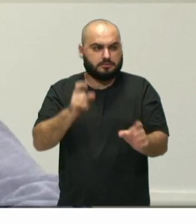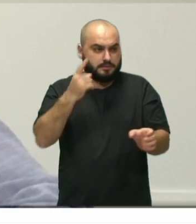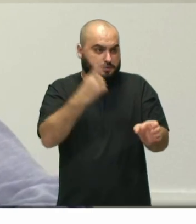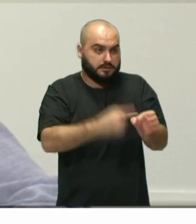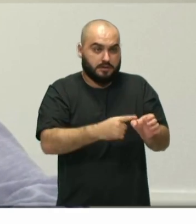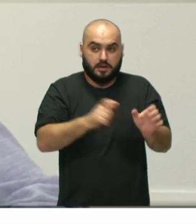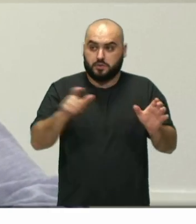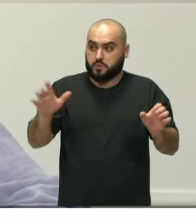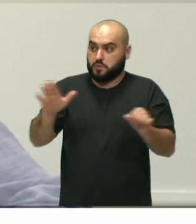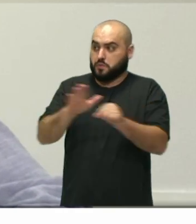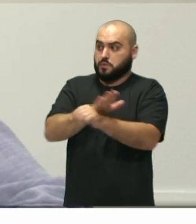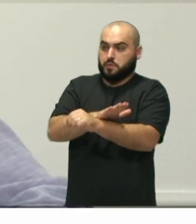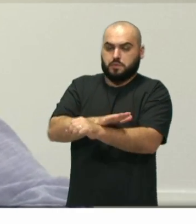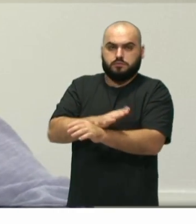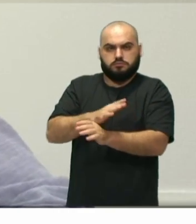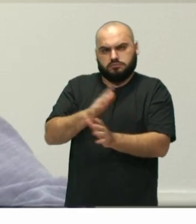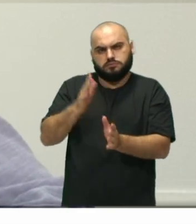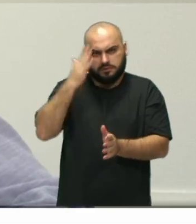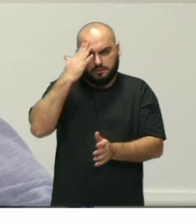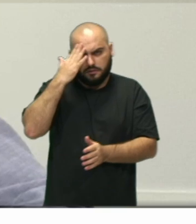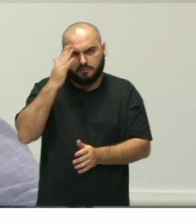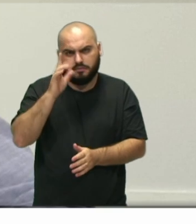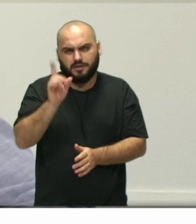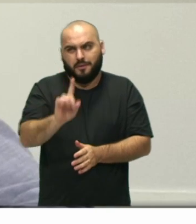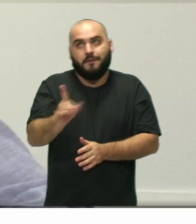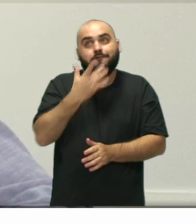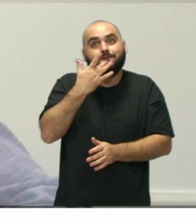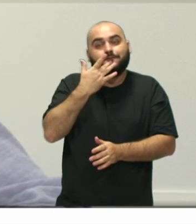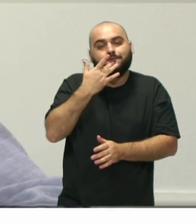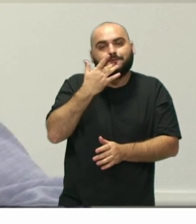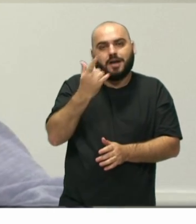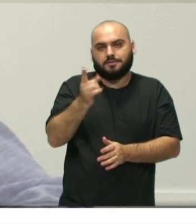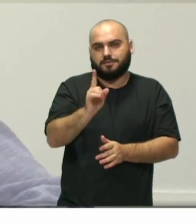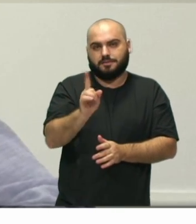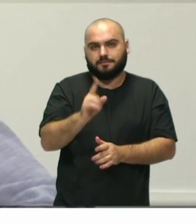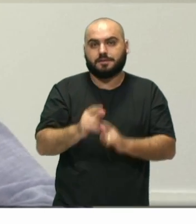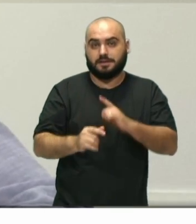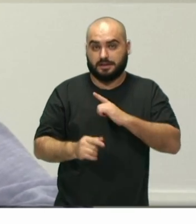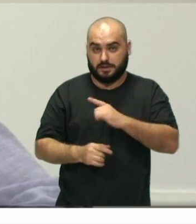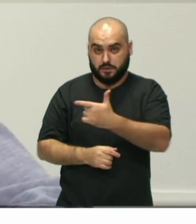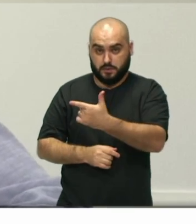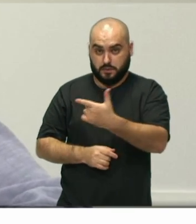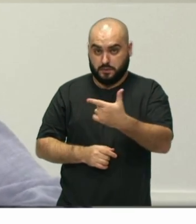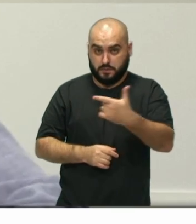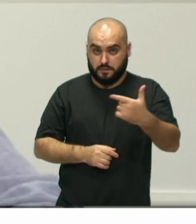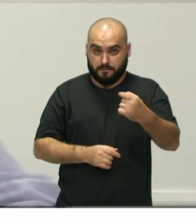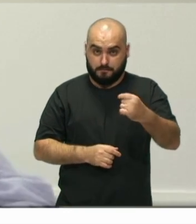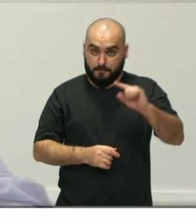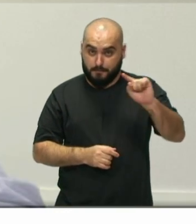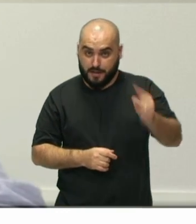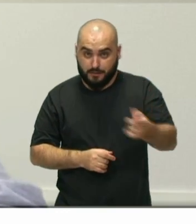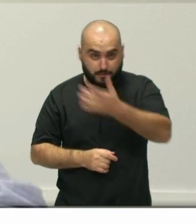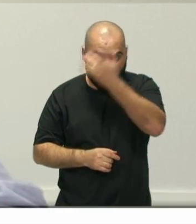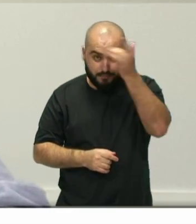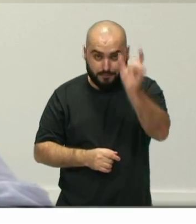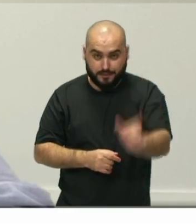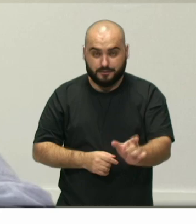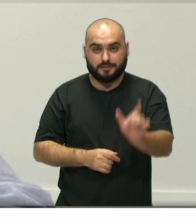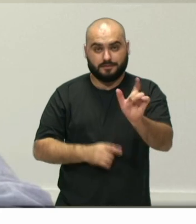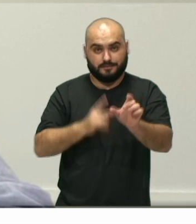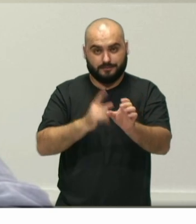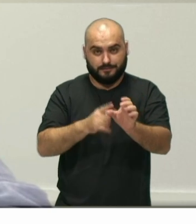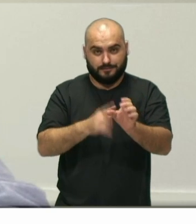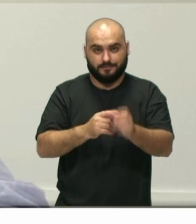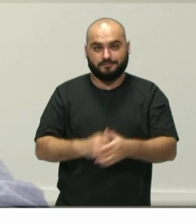não é uma ação muito fácil, né? Nós temos 220 mil habitantes na cidade e também a gente tem que cuidar com a questão